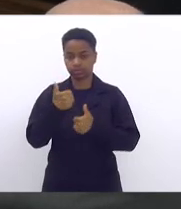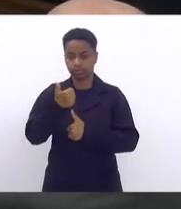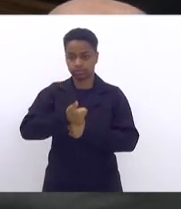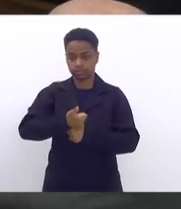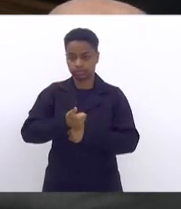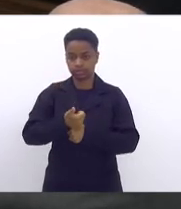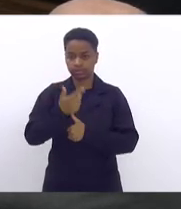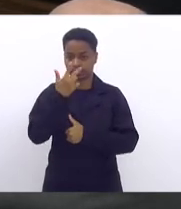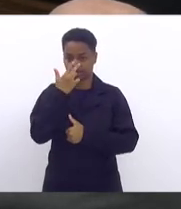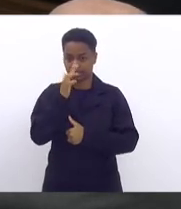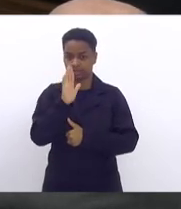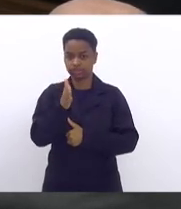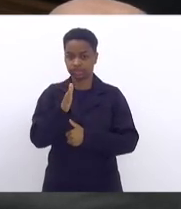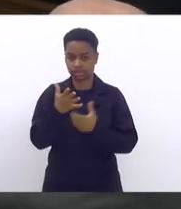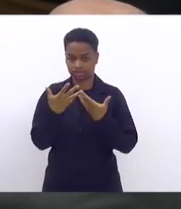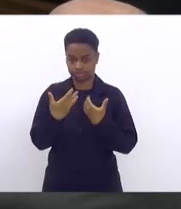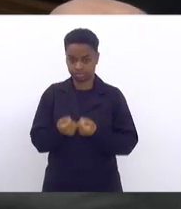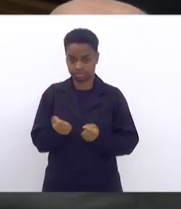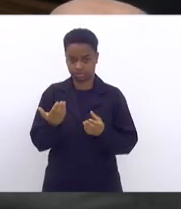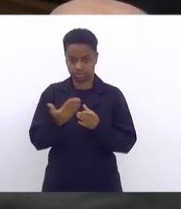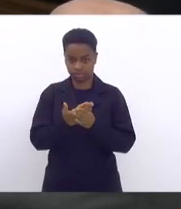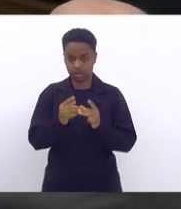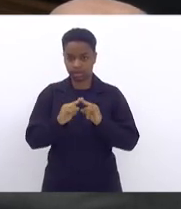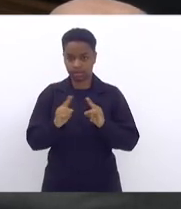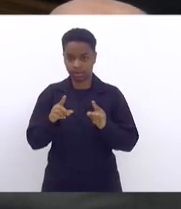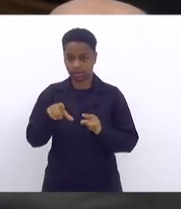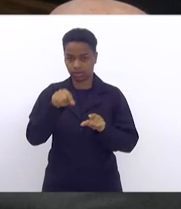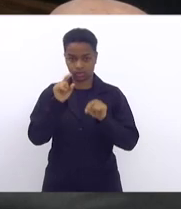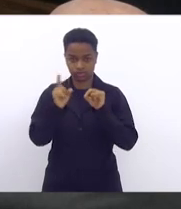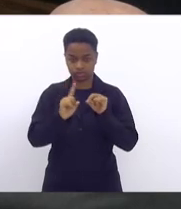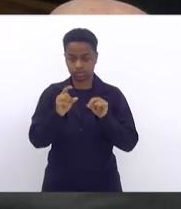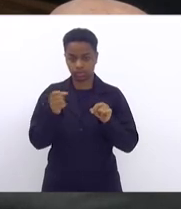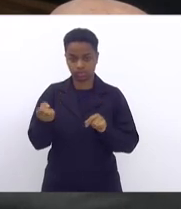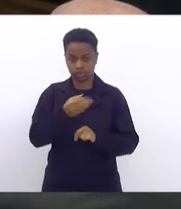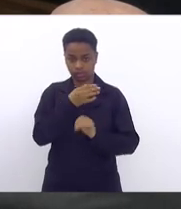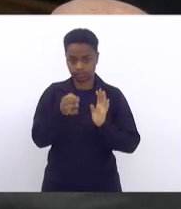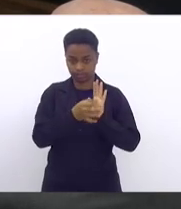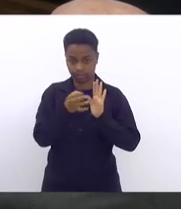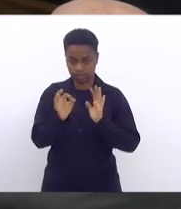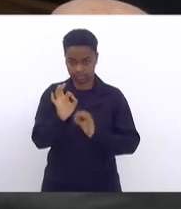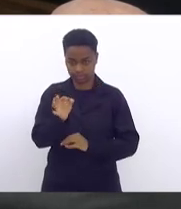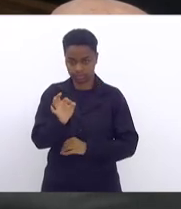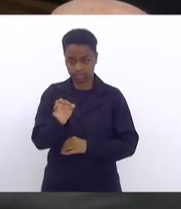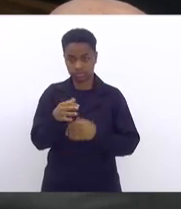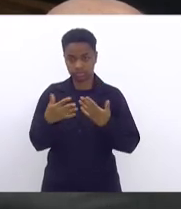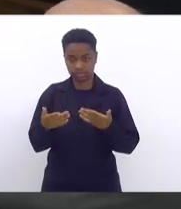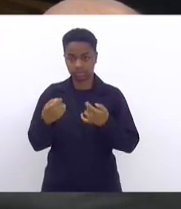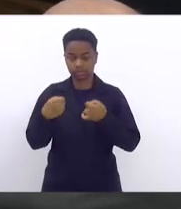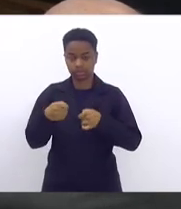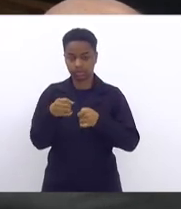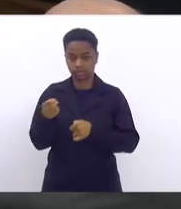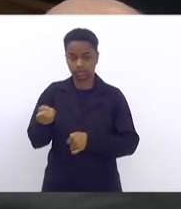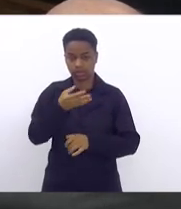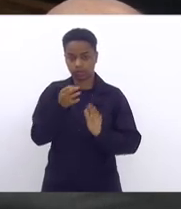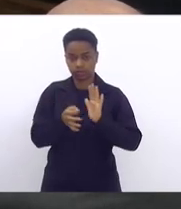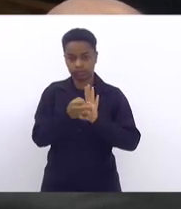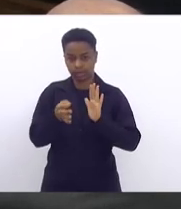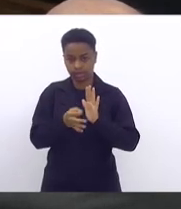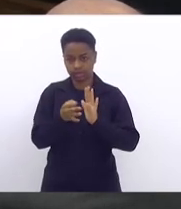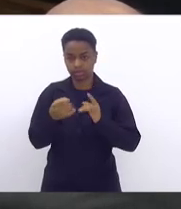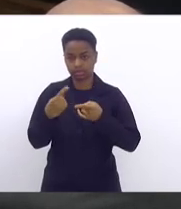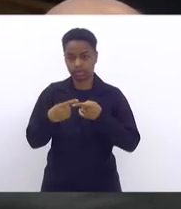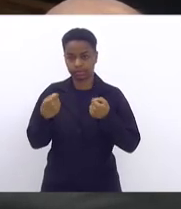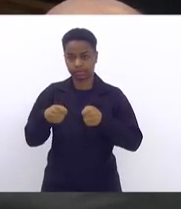já a acolhida do recurso, mas não teve designação do novo parecer, né? Então tem que designar o novo parecer para a gente votar logo o novo